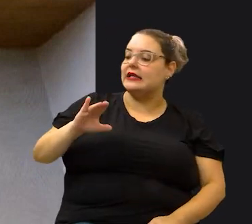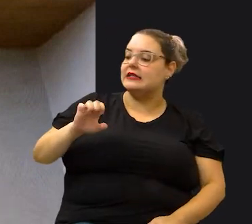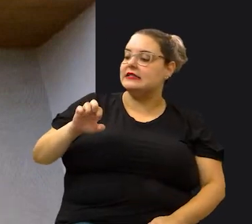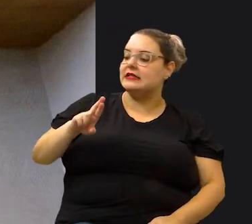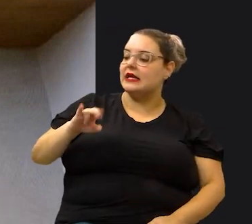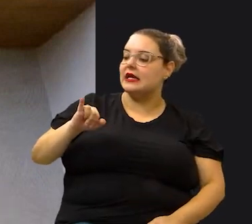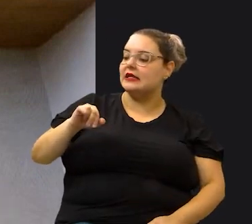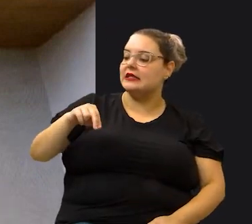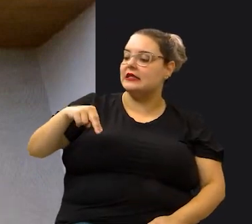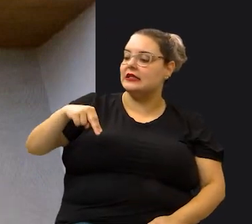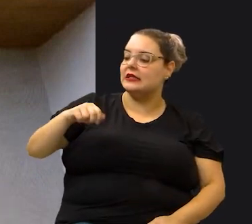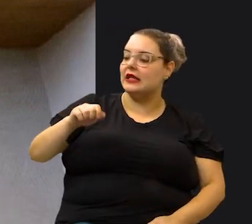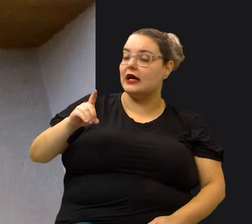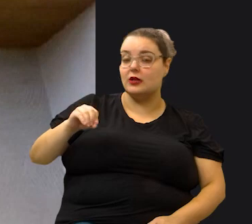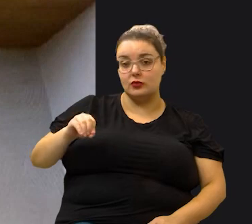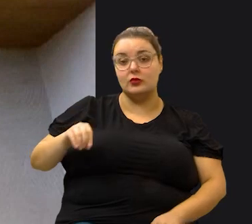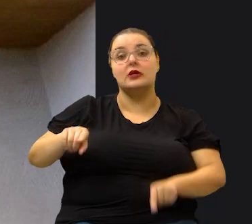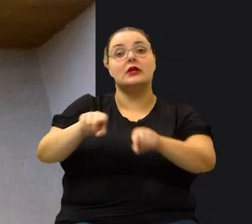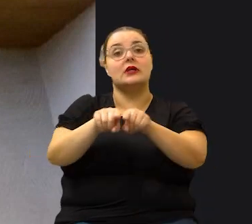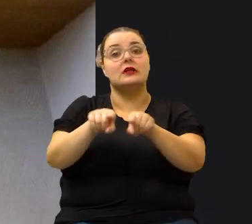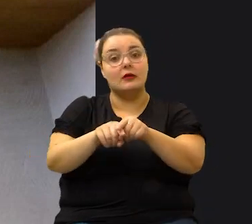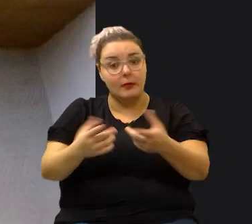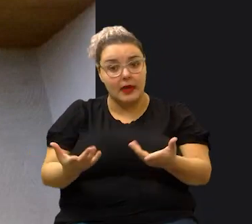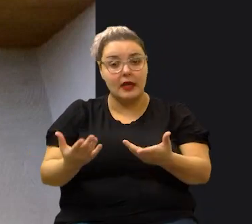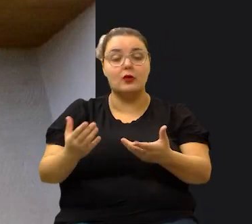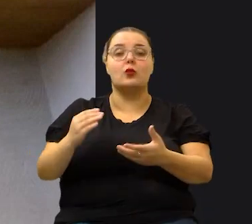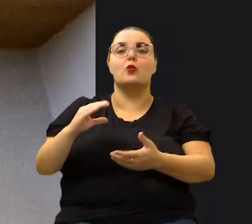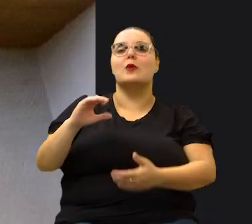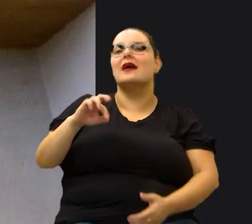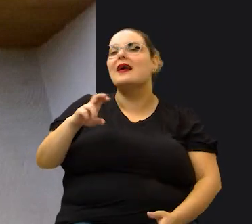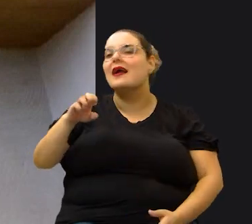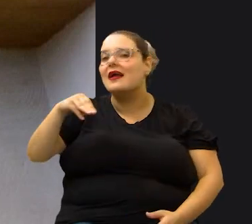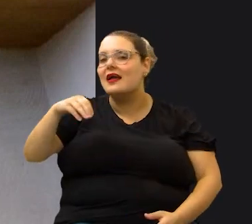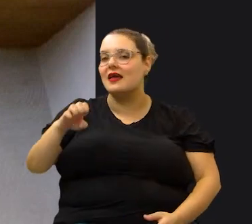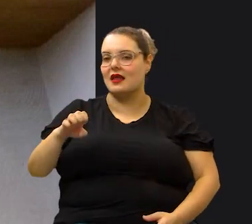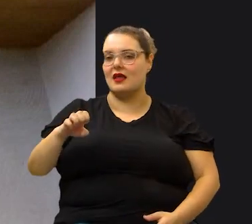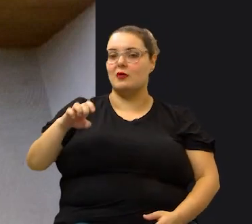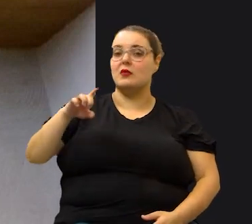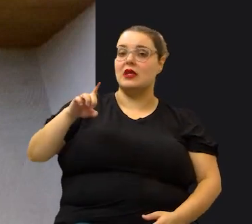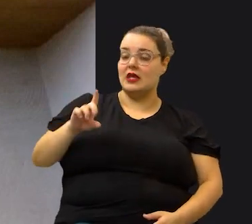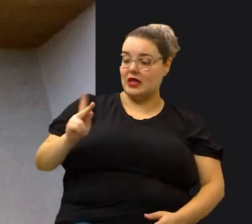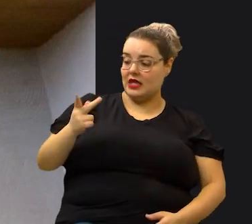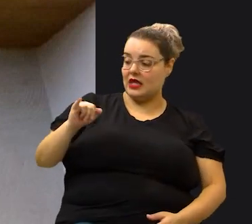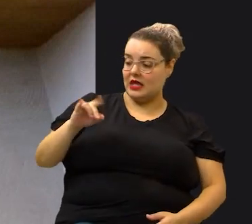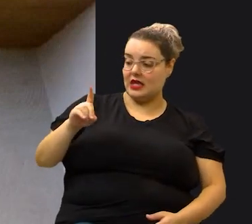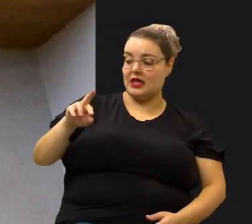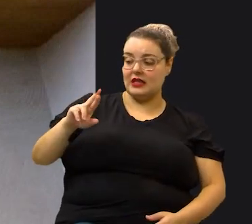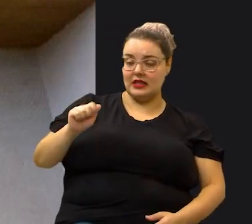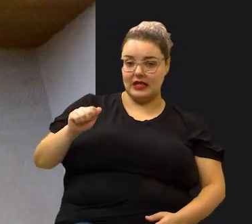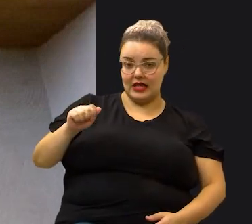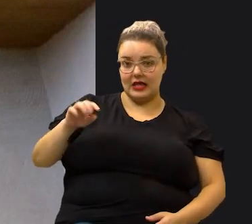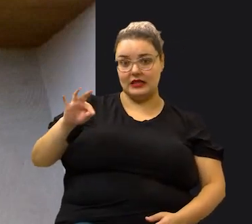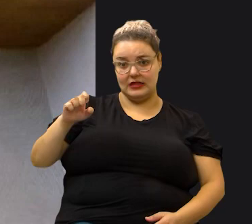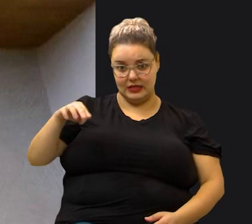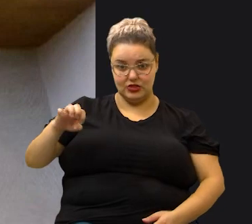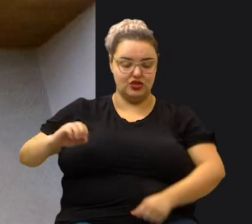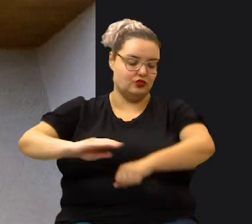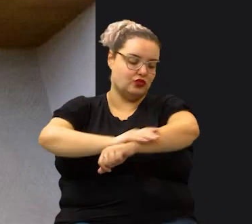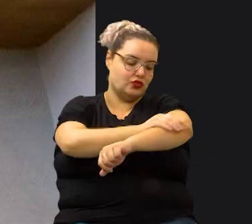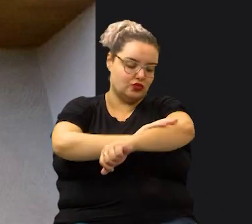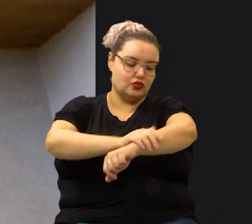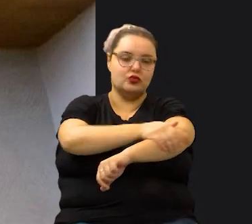para sabonetes com creme hidratante, que diminuem, então, esses efeitos danosos do excesso de ressecamento da